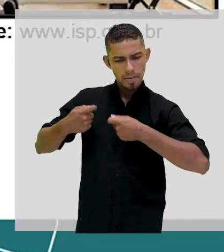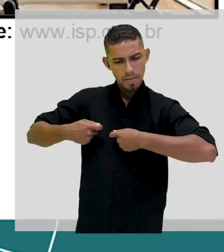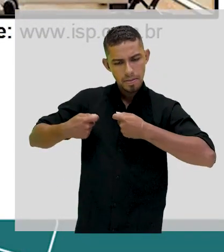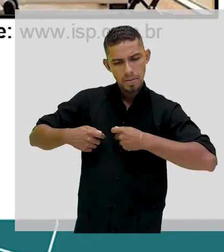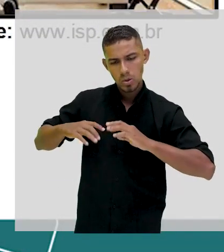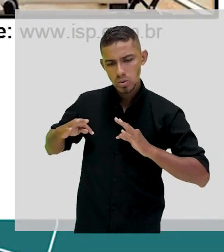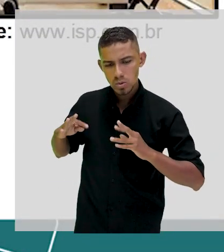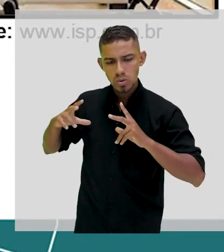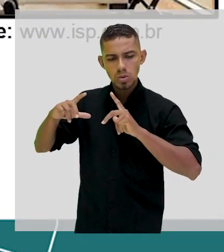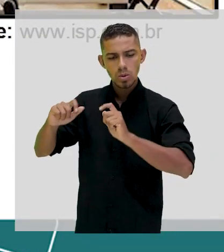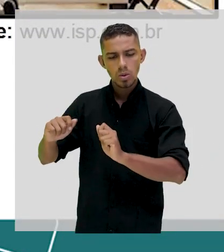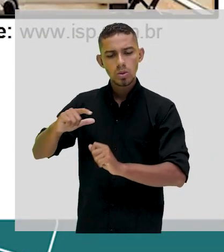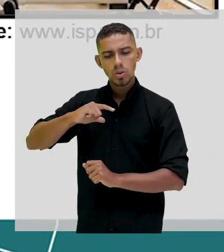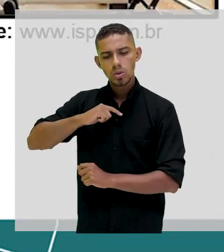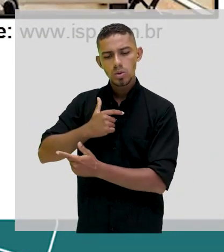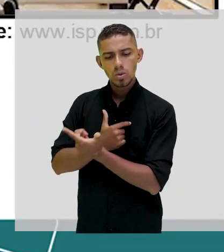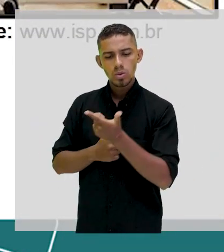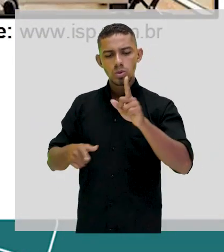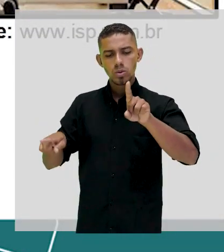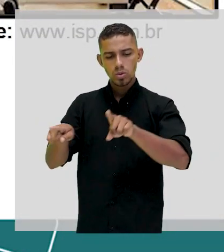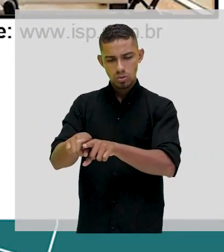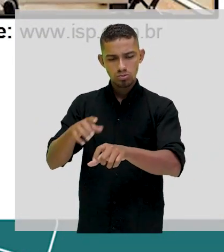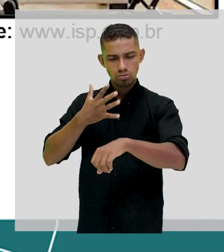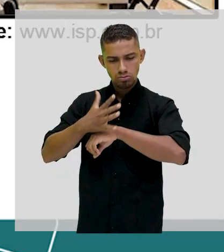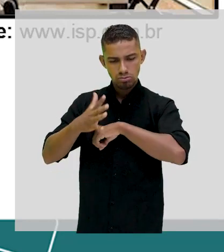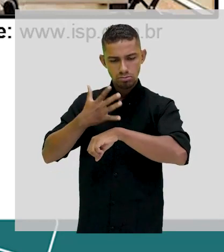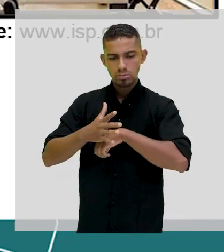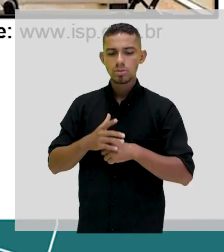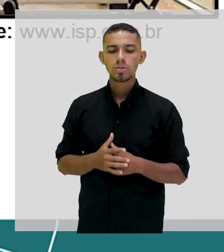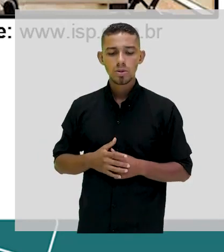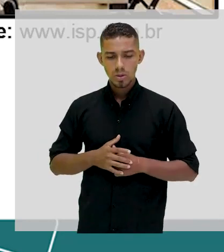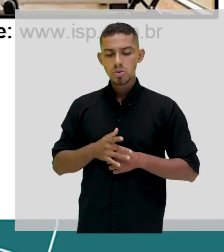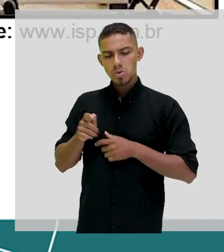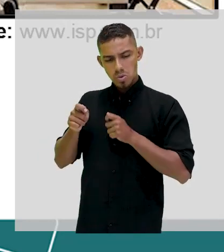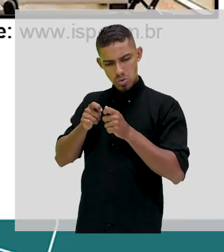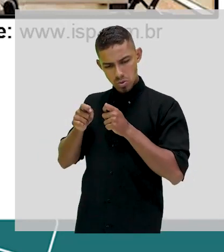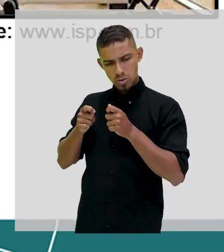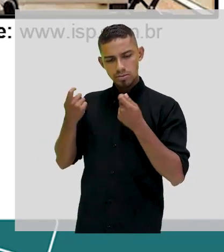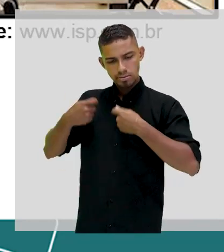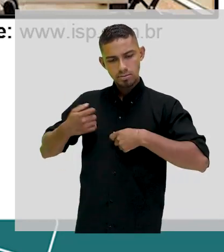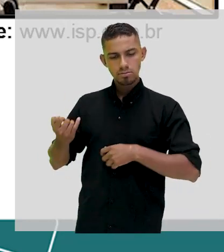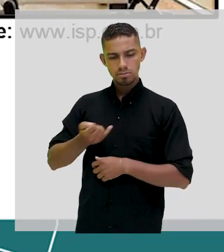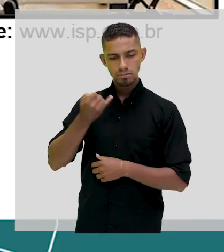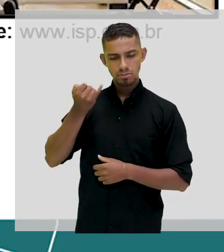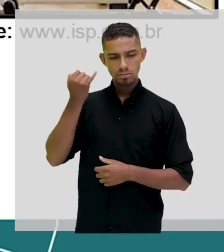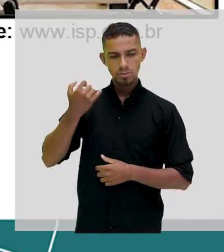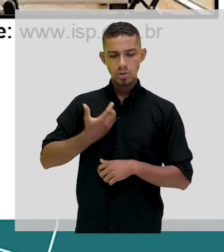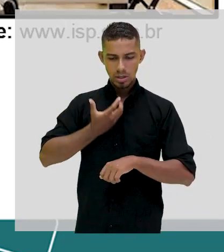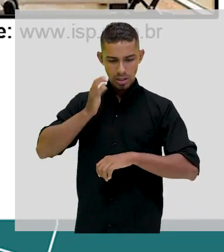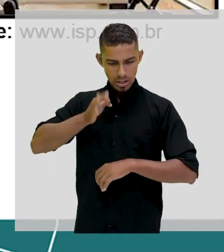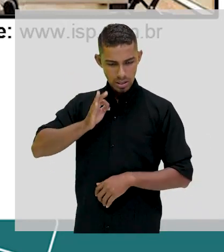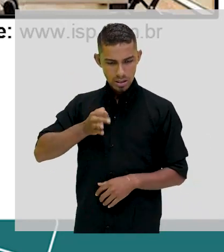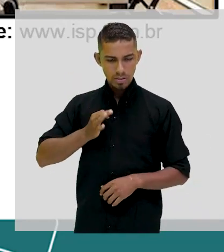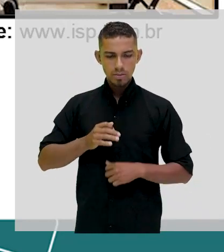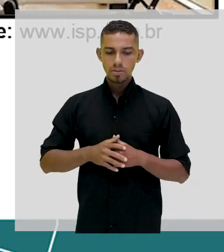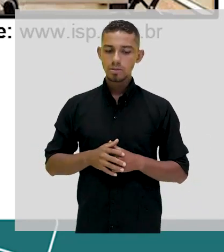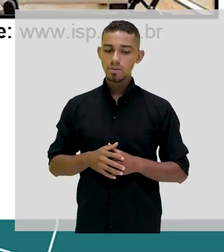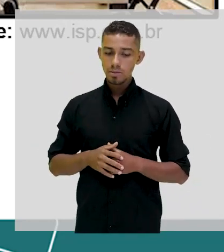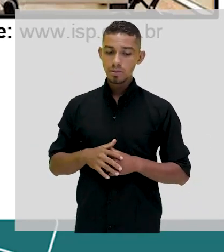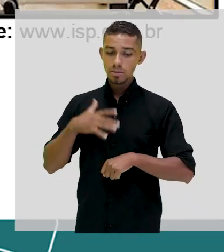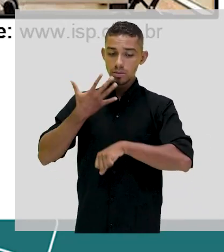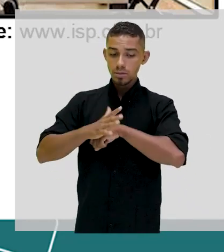que todos os outros ocorram, além do controle necessário para a correta execução